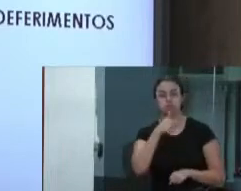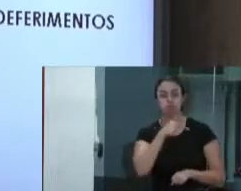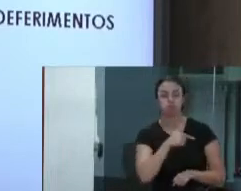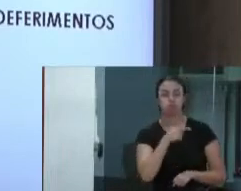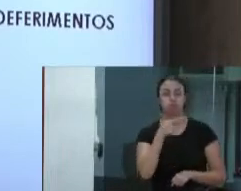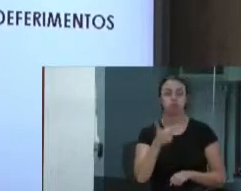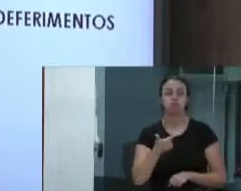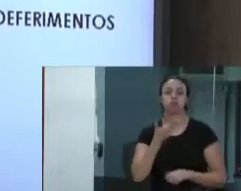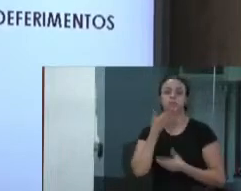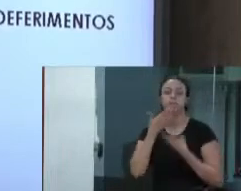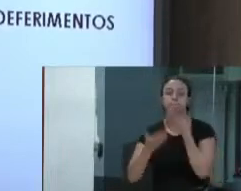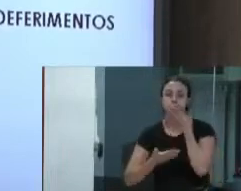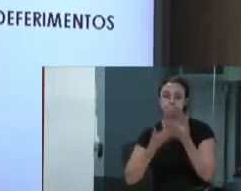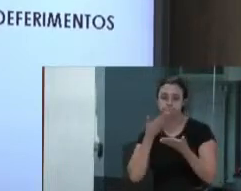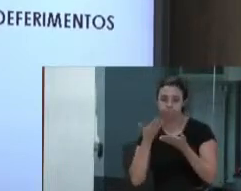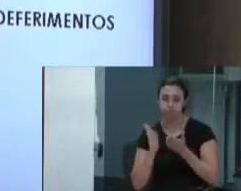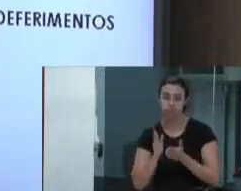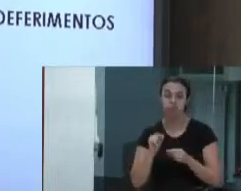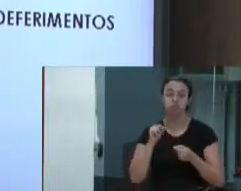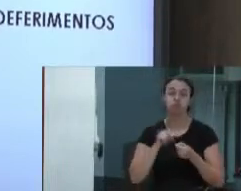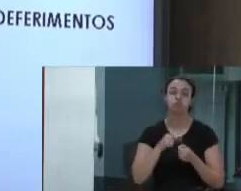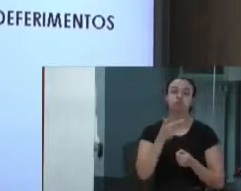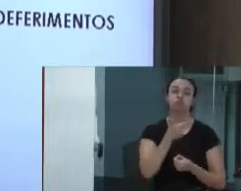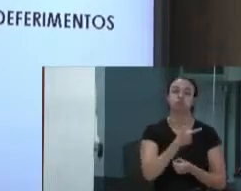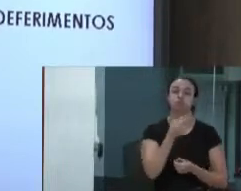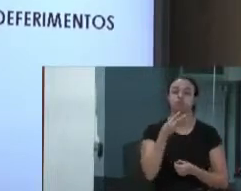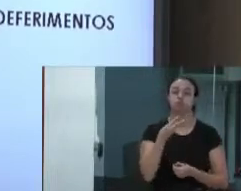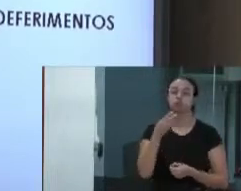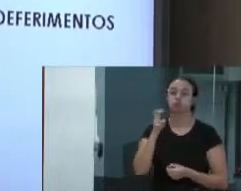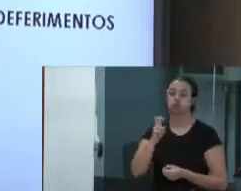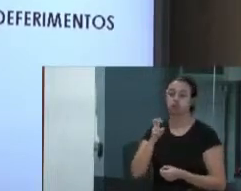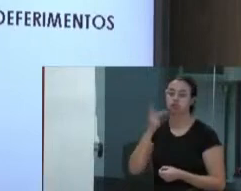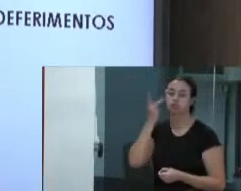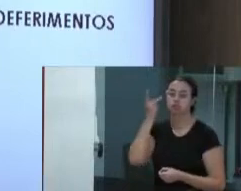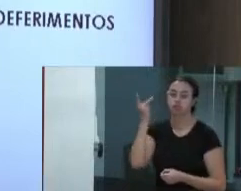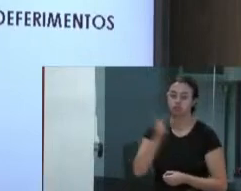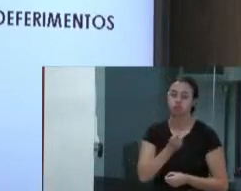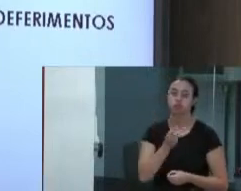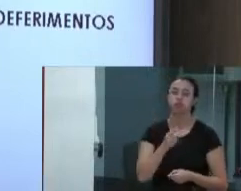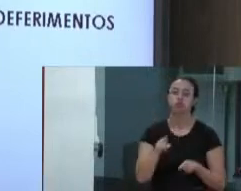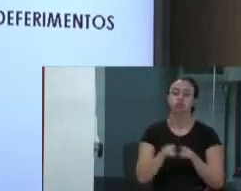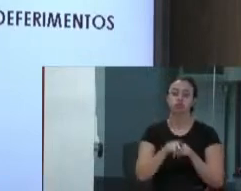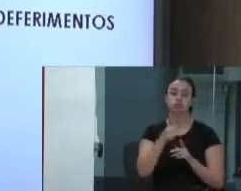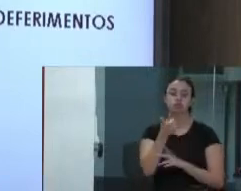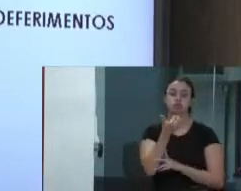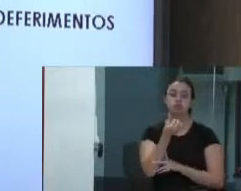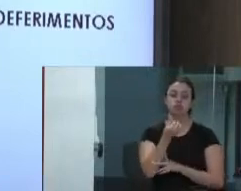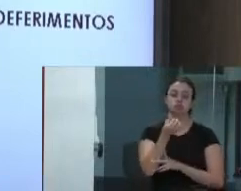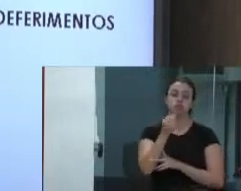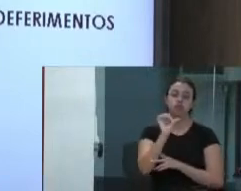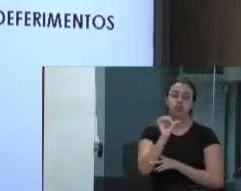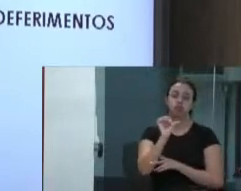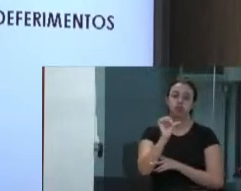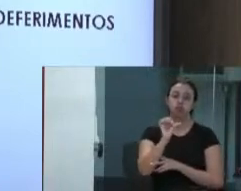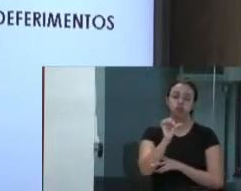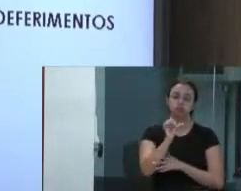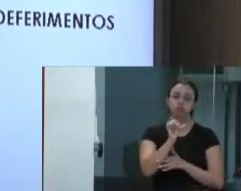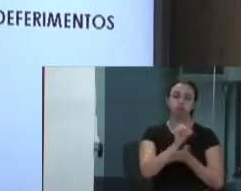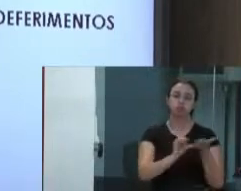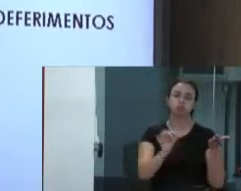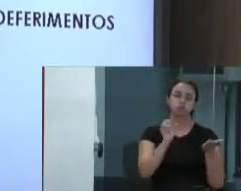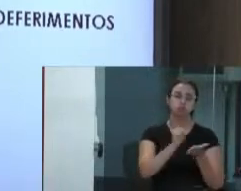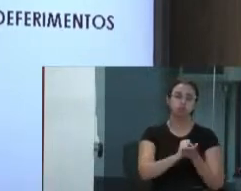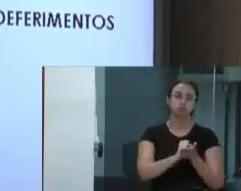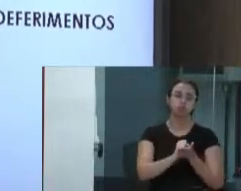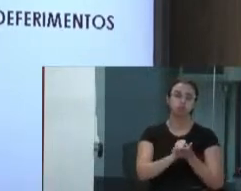solicitações, já foram realizadas 235 visitas e tivemos 169 deferimentos. Né, o restante está em análise